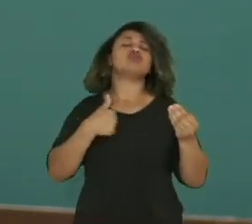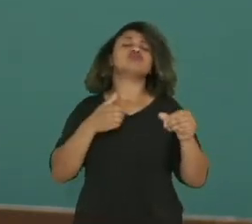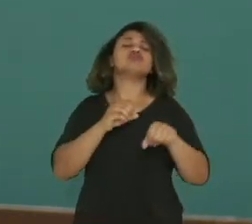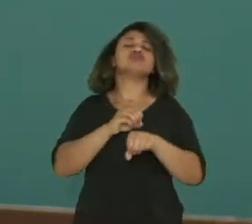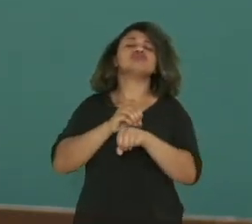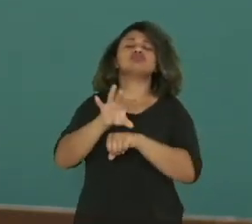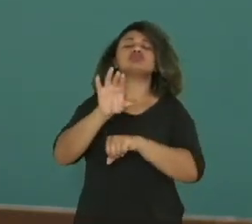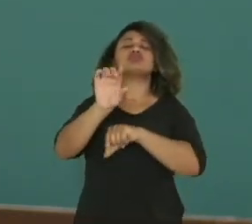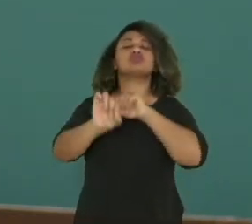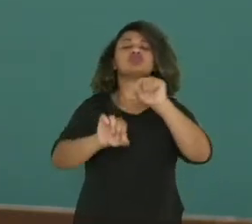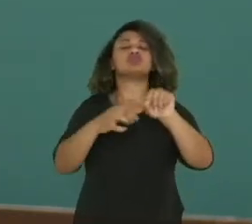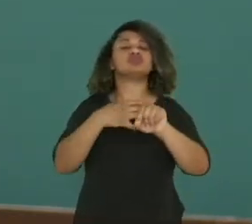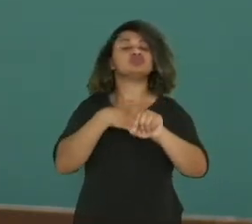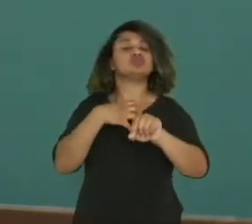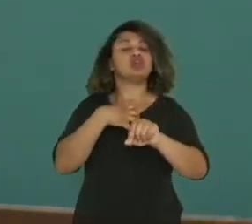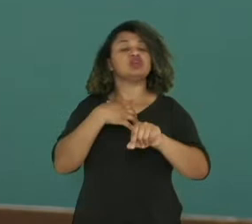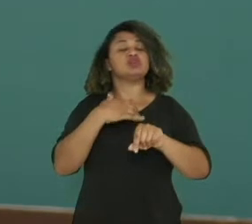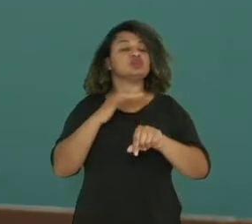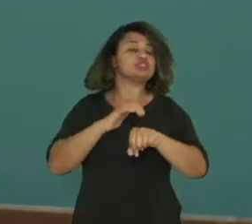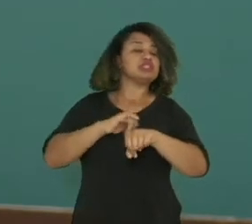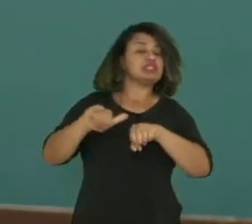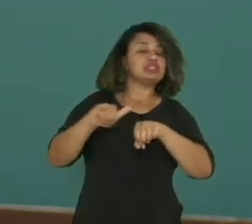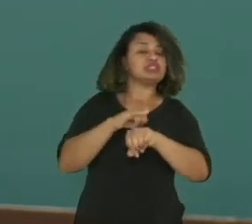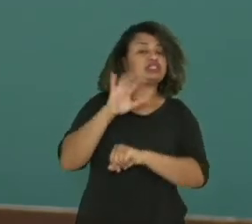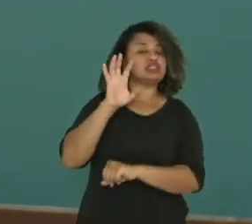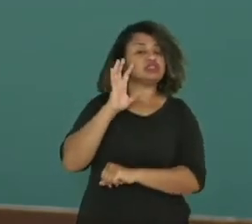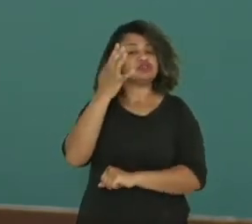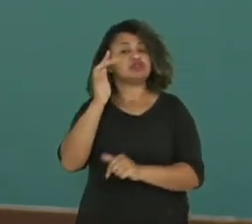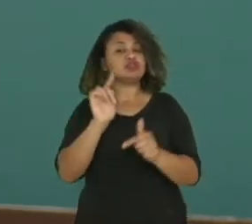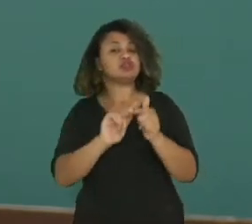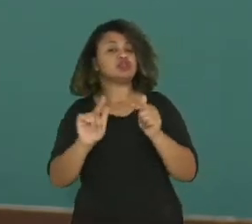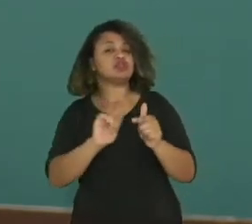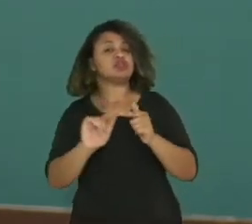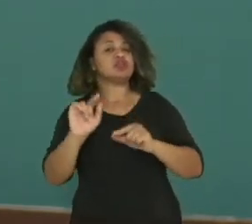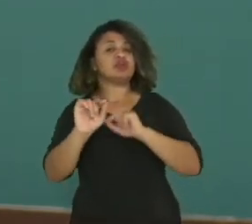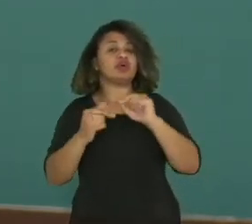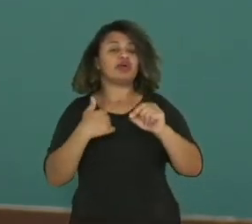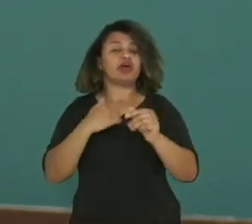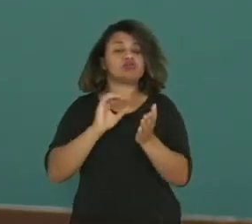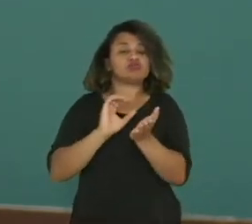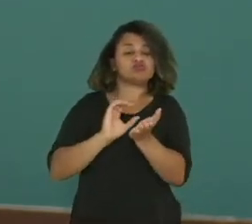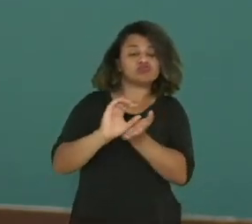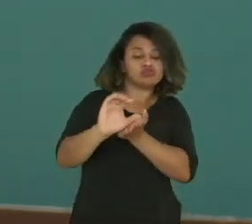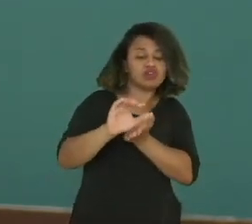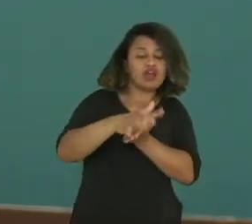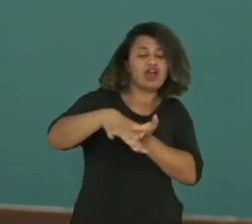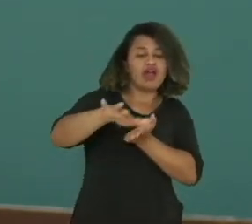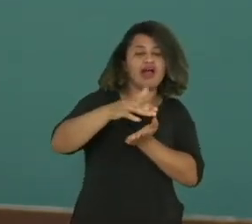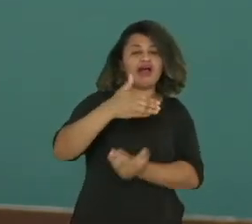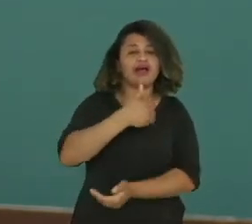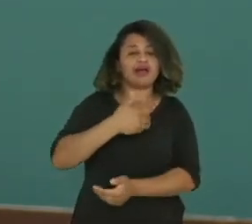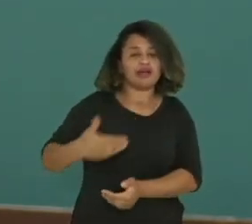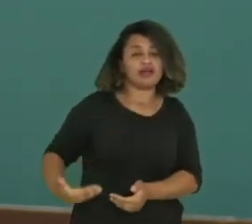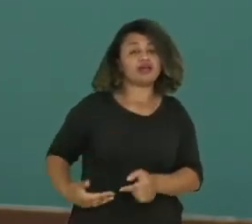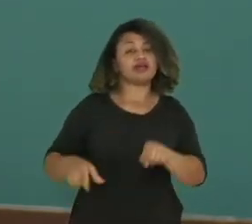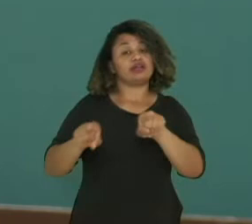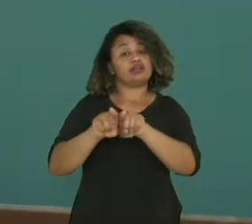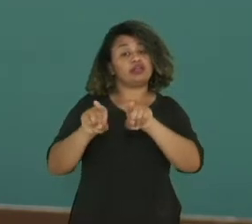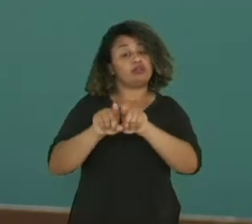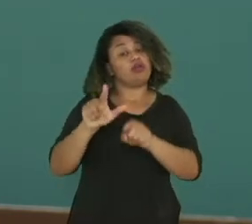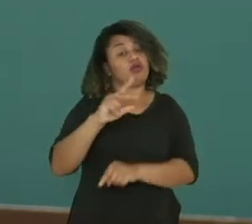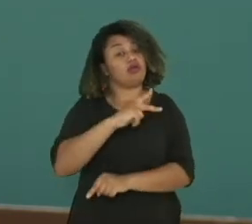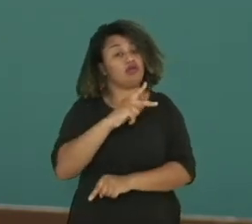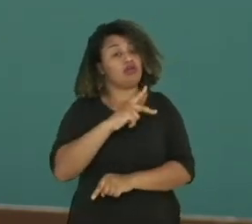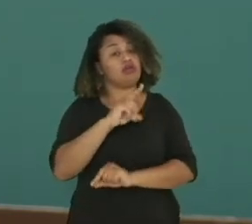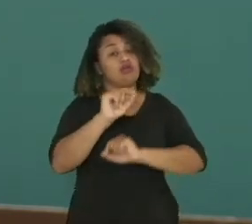sugerir ali como forma de solução desses problemas, né? Investimentos do setor público e privado em